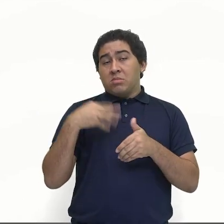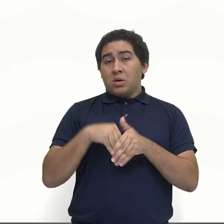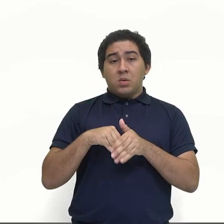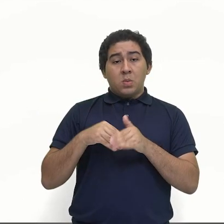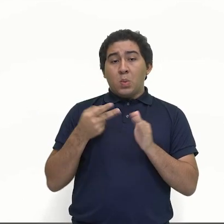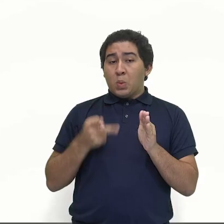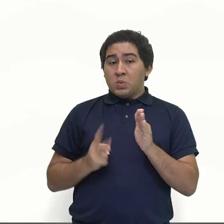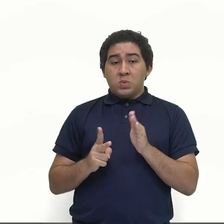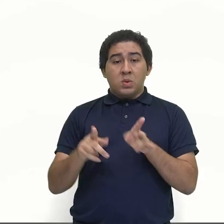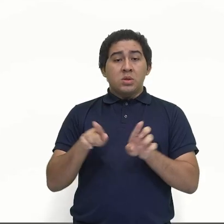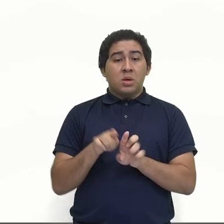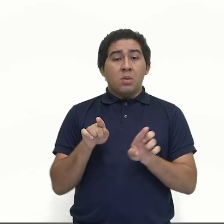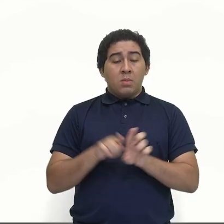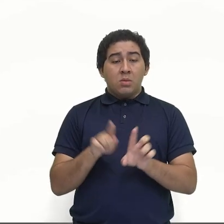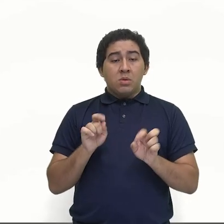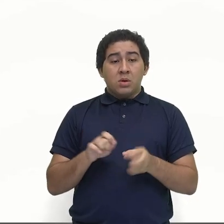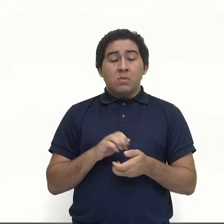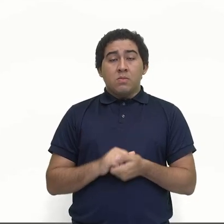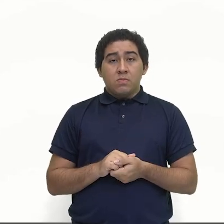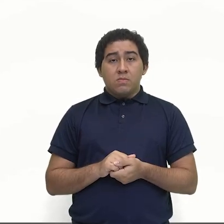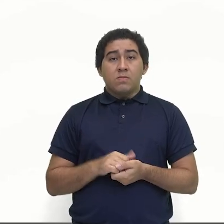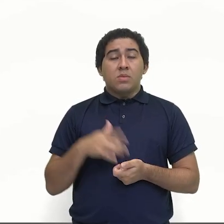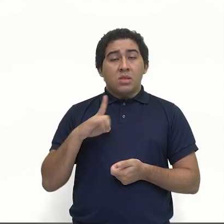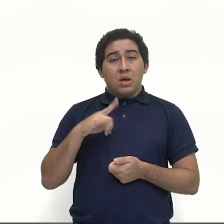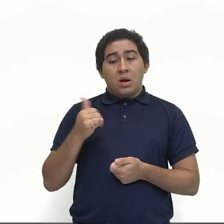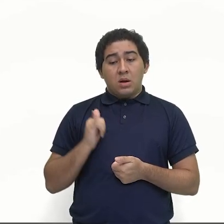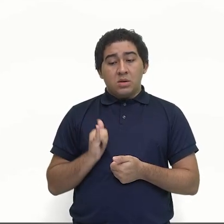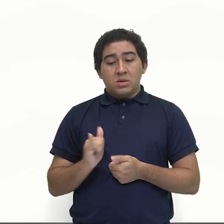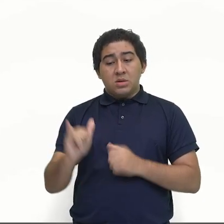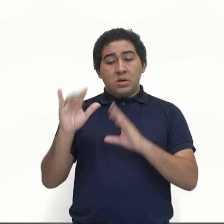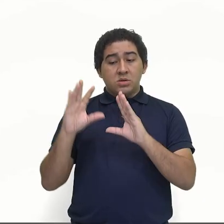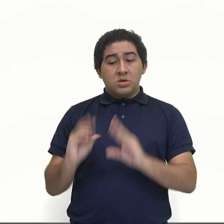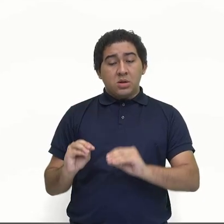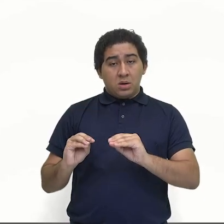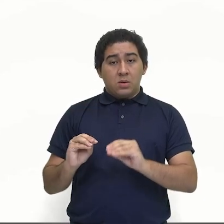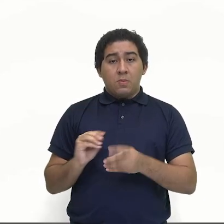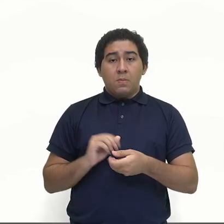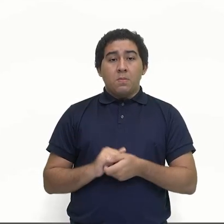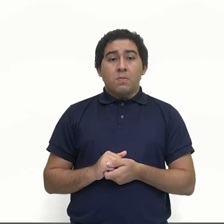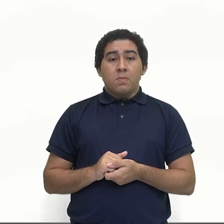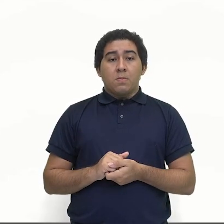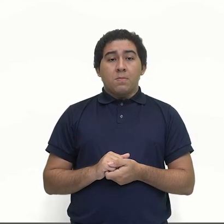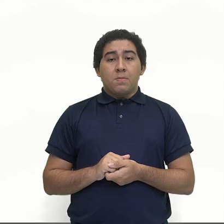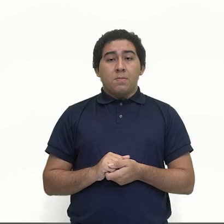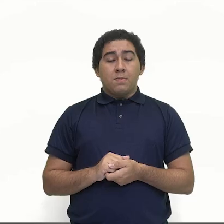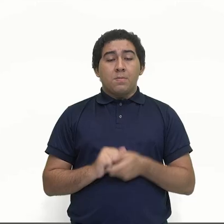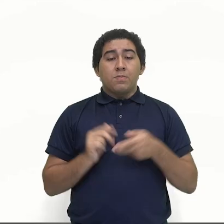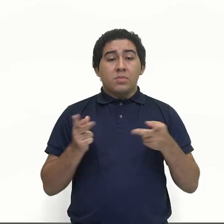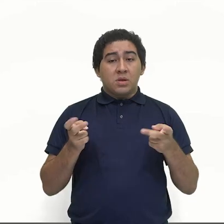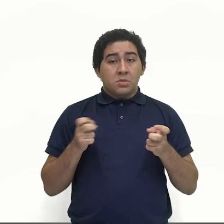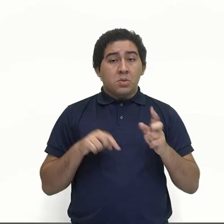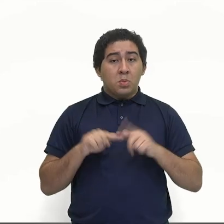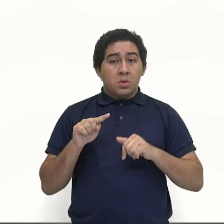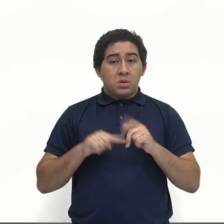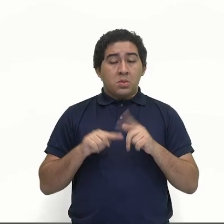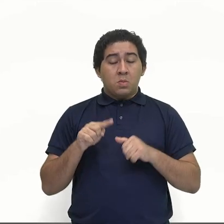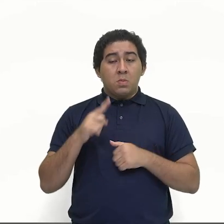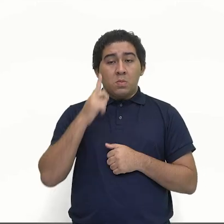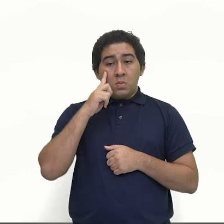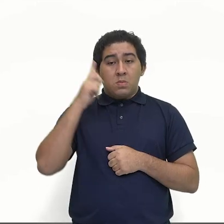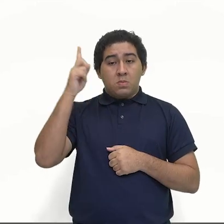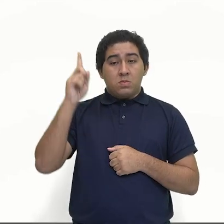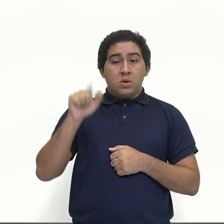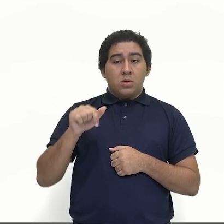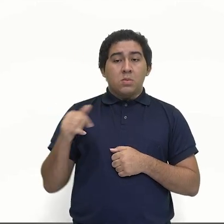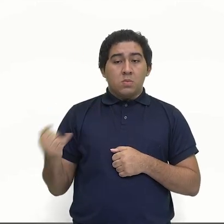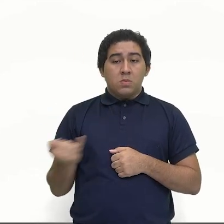elétricas, interromper a passagem da corrente elétrica. Vejam esses componentes que são